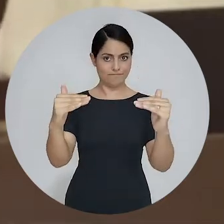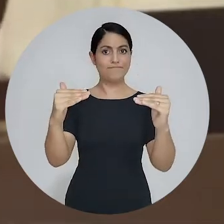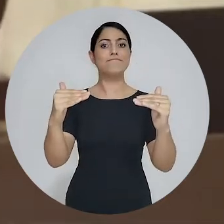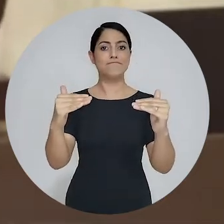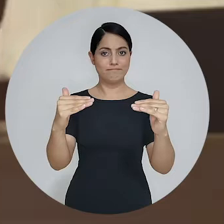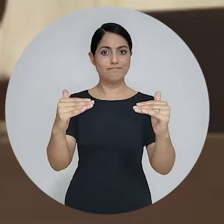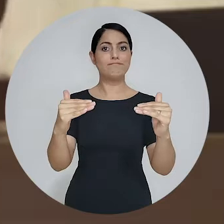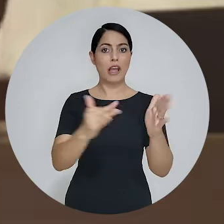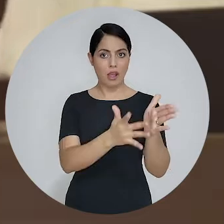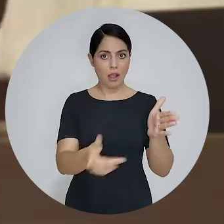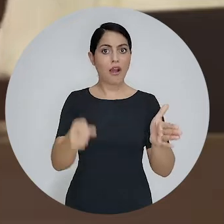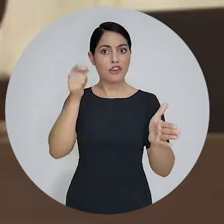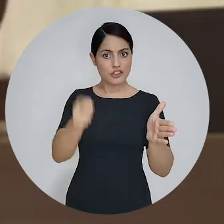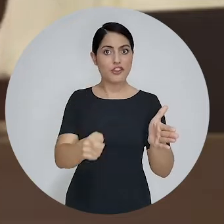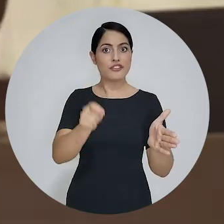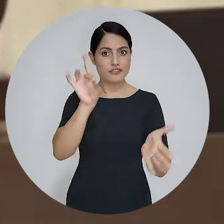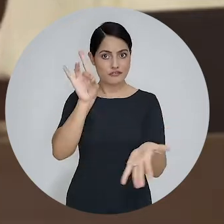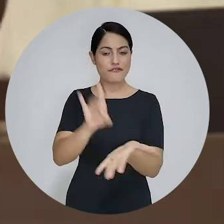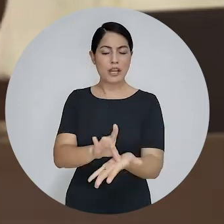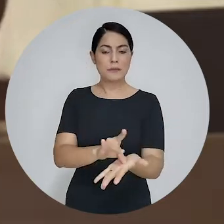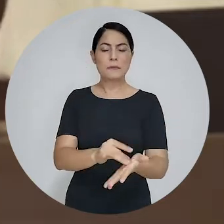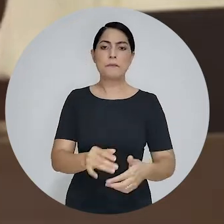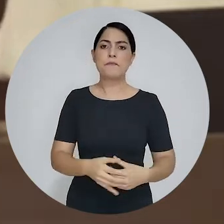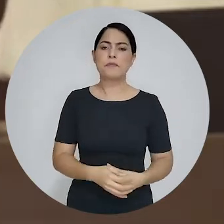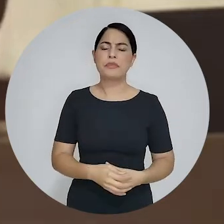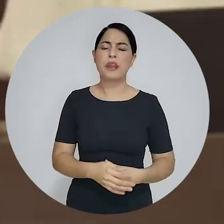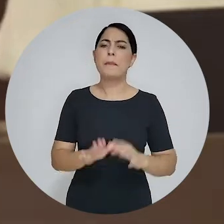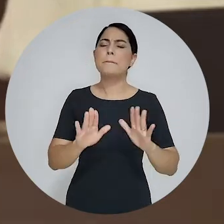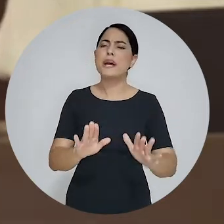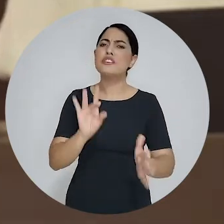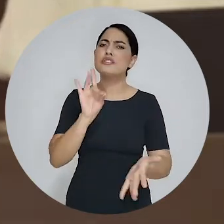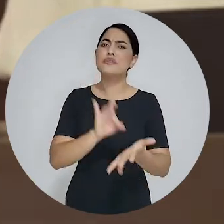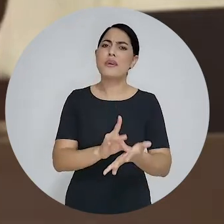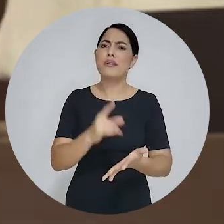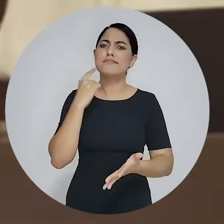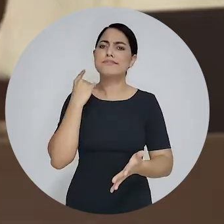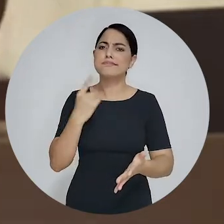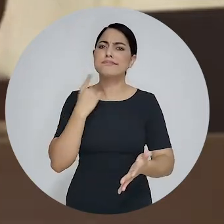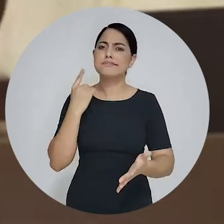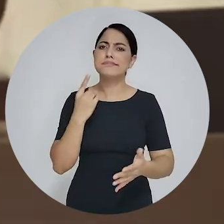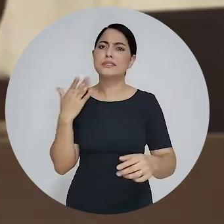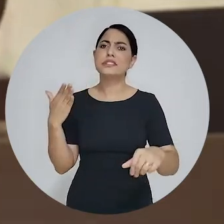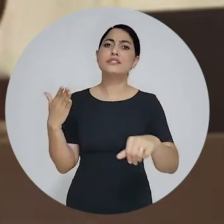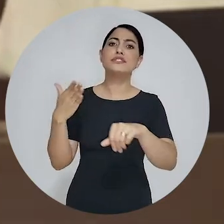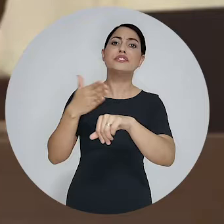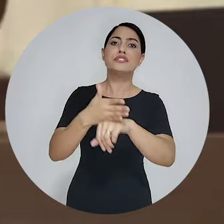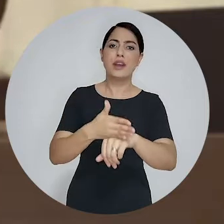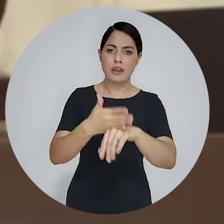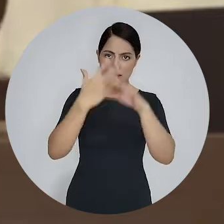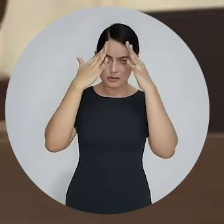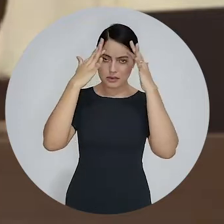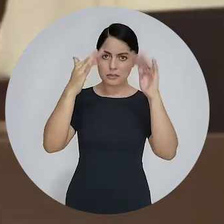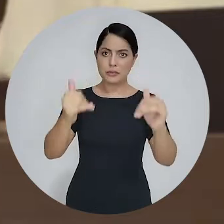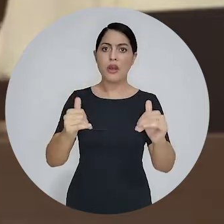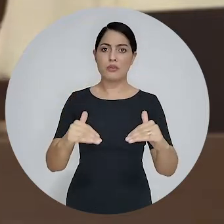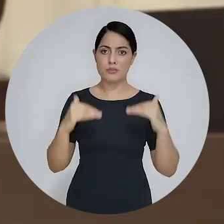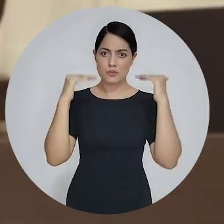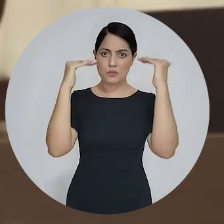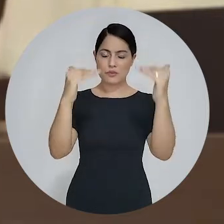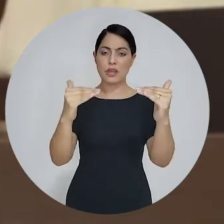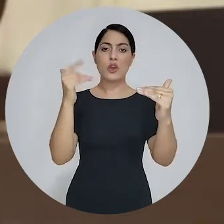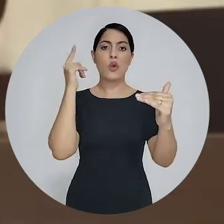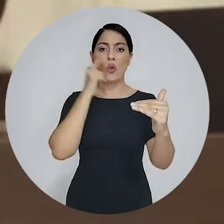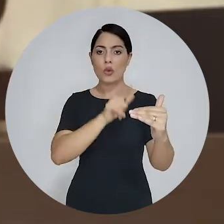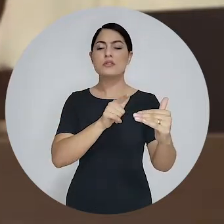segunda instância, né? Mas aqueles que conseguem acessar os tribunais superiores ainda têm uma segunda chance